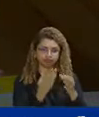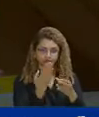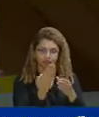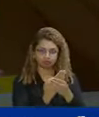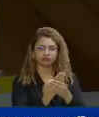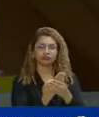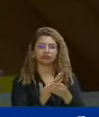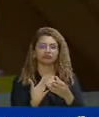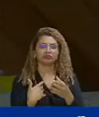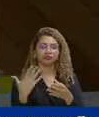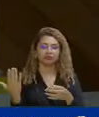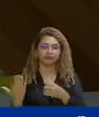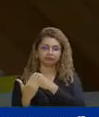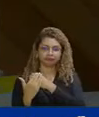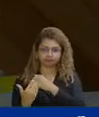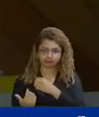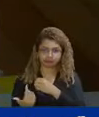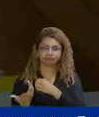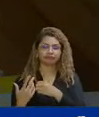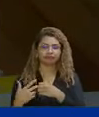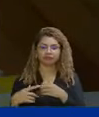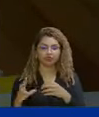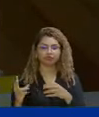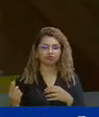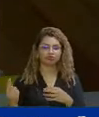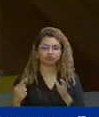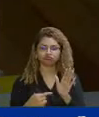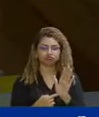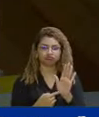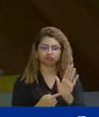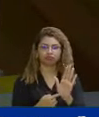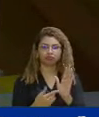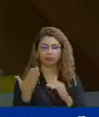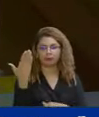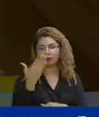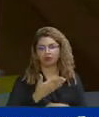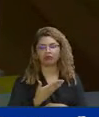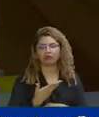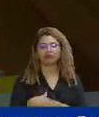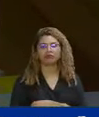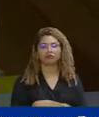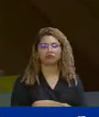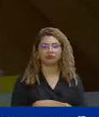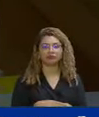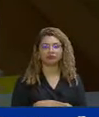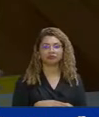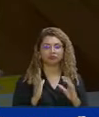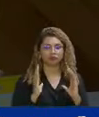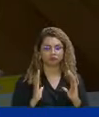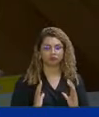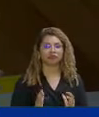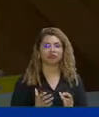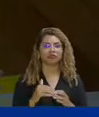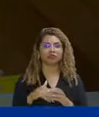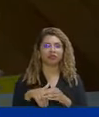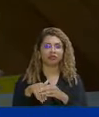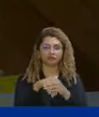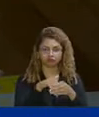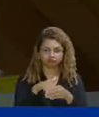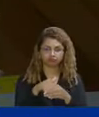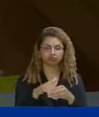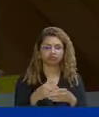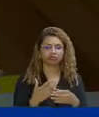devidamente intimado, o embargado não apresentou contrarrazões. A Procuradoria Regional Eleitoral se manifestou pelo conhecimento e não provimento dos